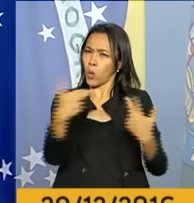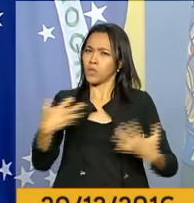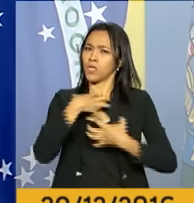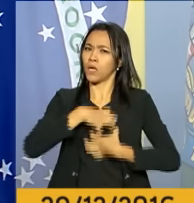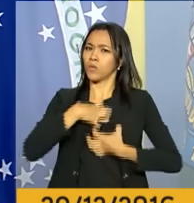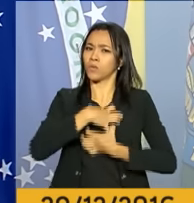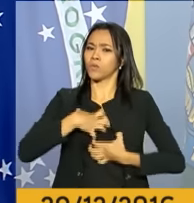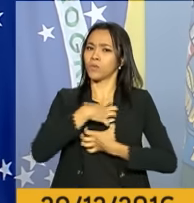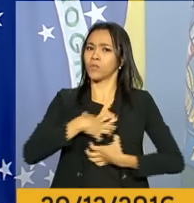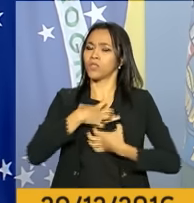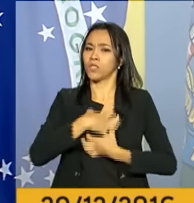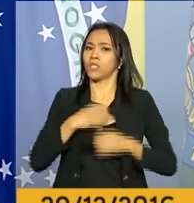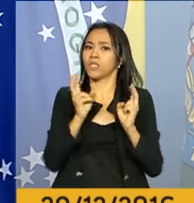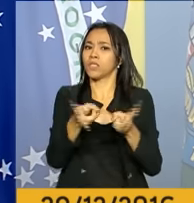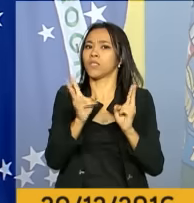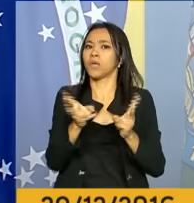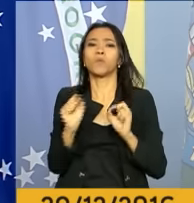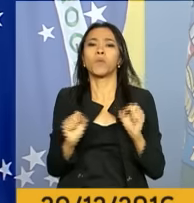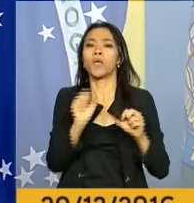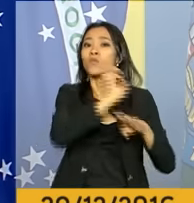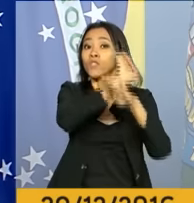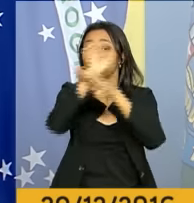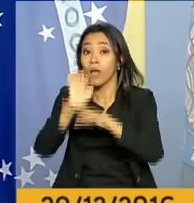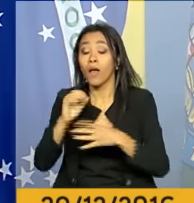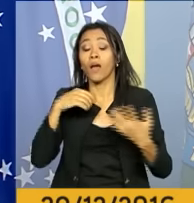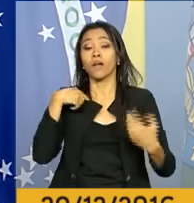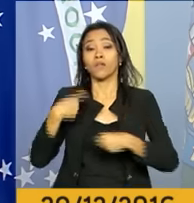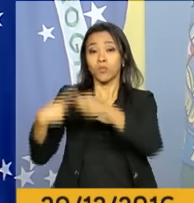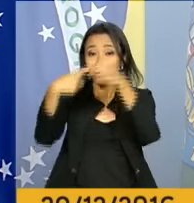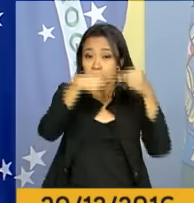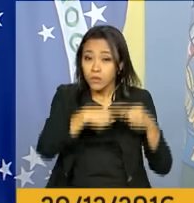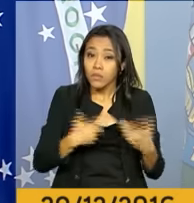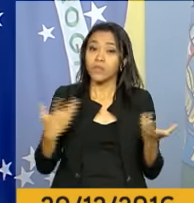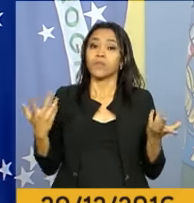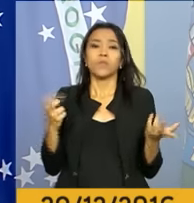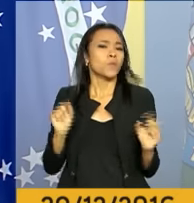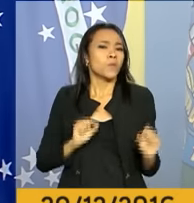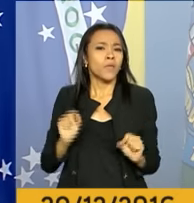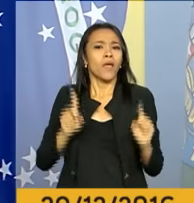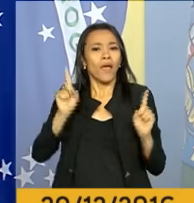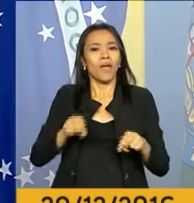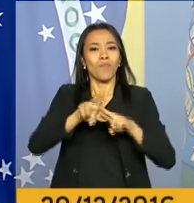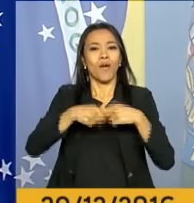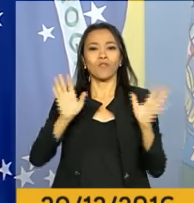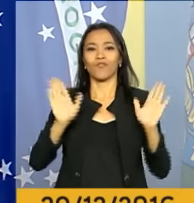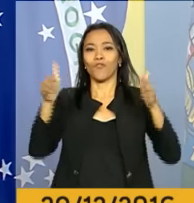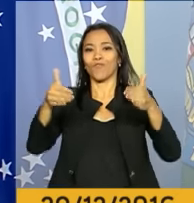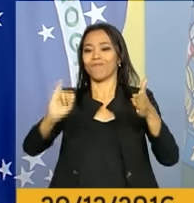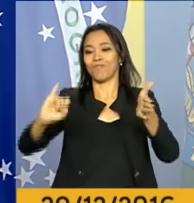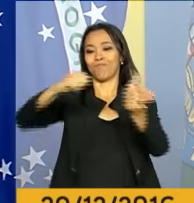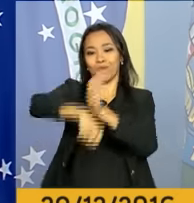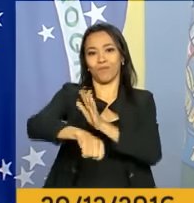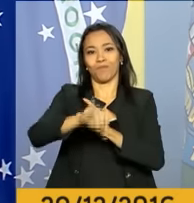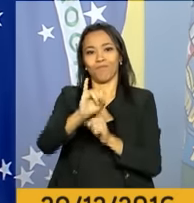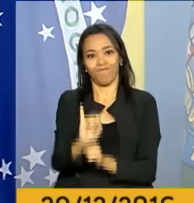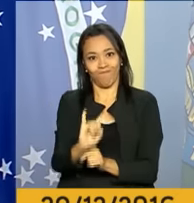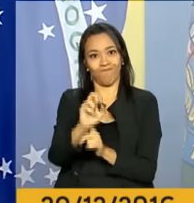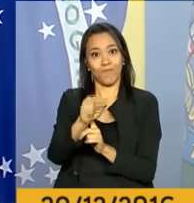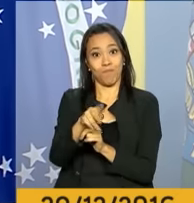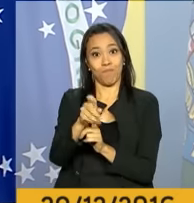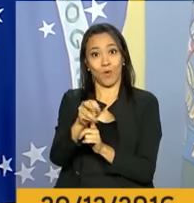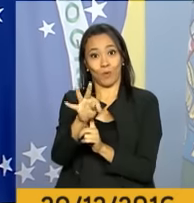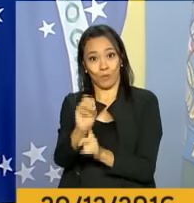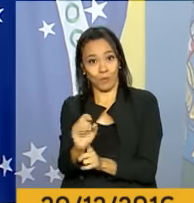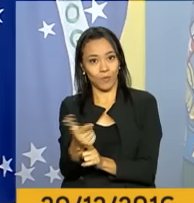eh a a os estados os municípios o contribuinte é a questão tributária então penso eu por que não